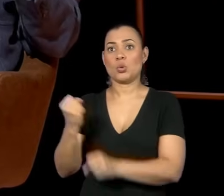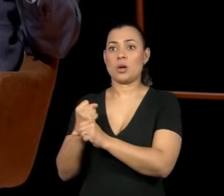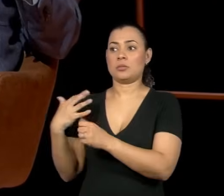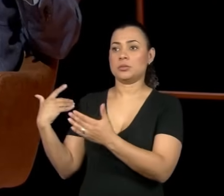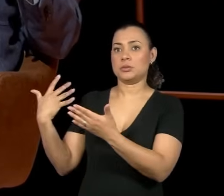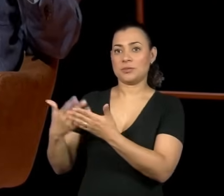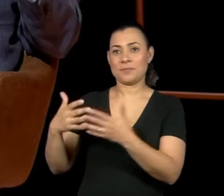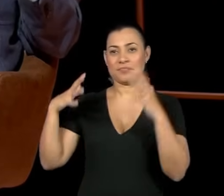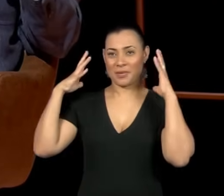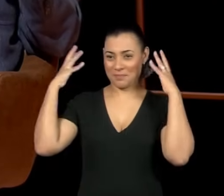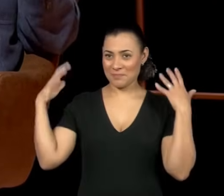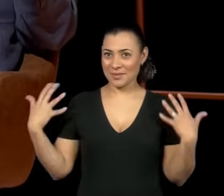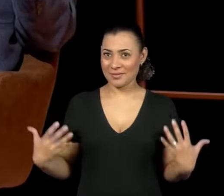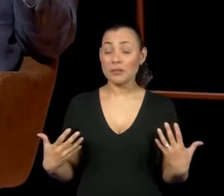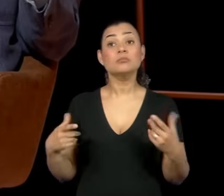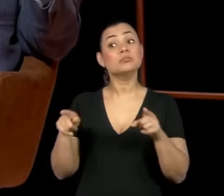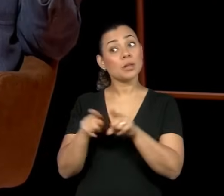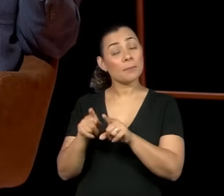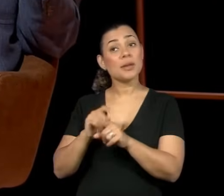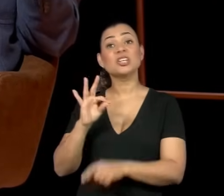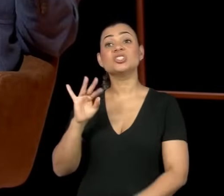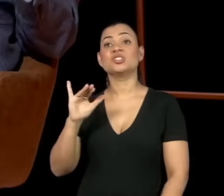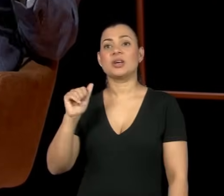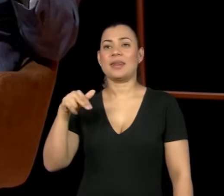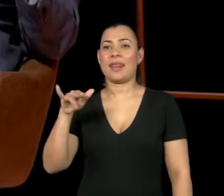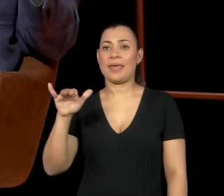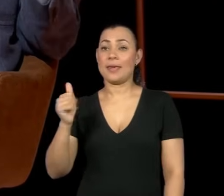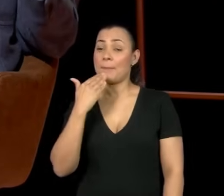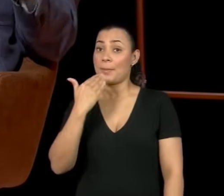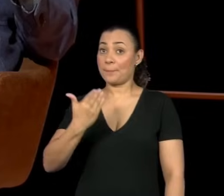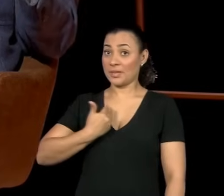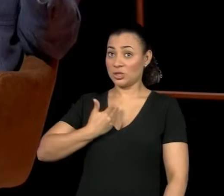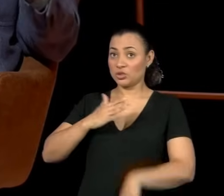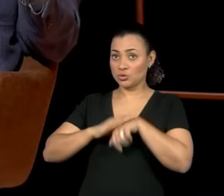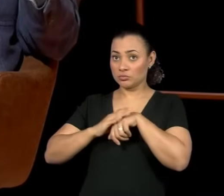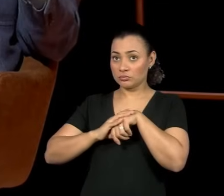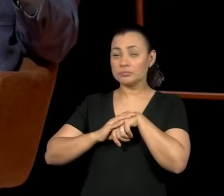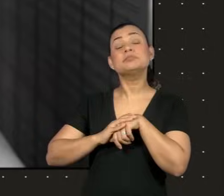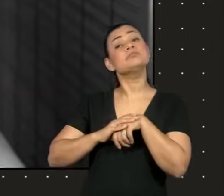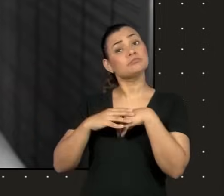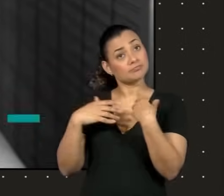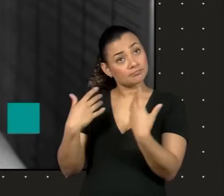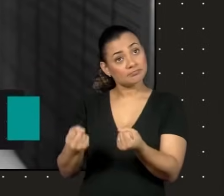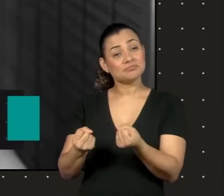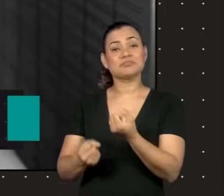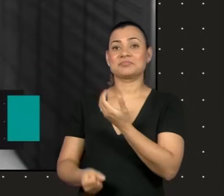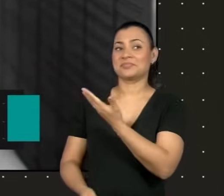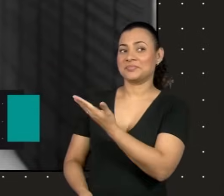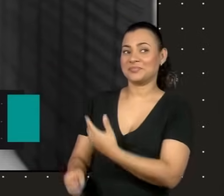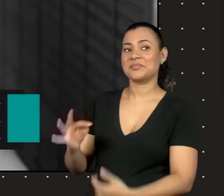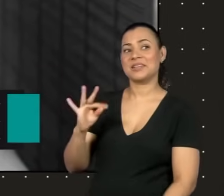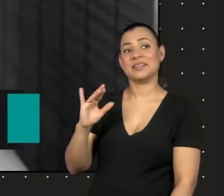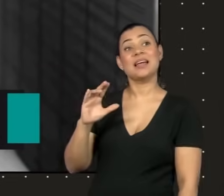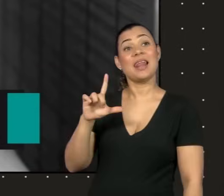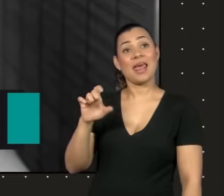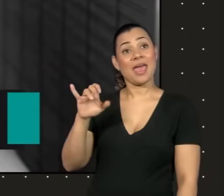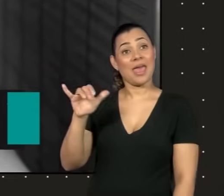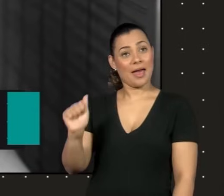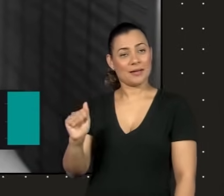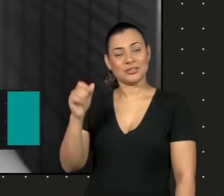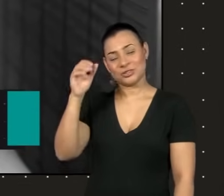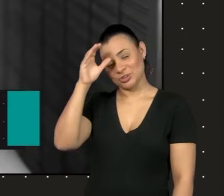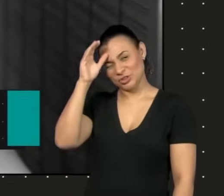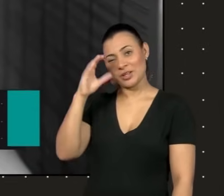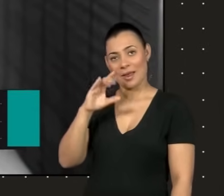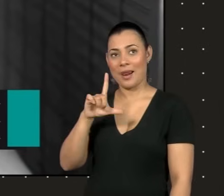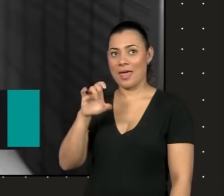todos os shows de Bethânia, porque a tia Leia veio pedir para mim. Isso começou tudo quando a tia Leia, que era a procuradora deles, me procurou